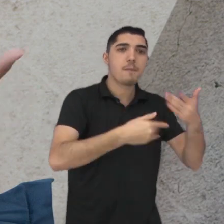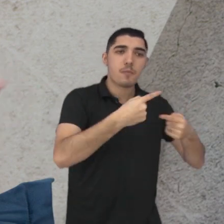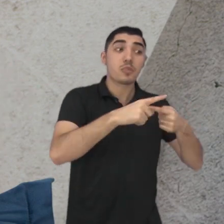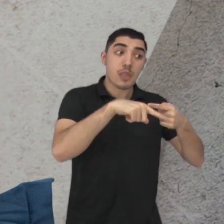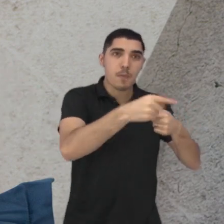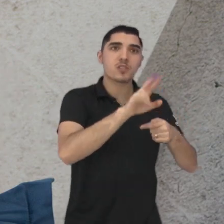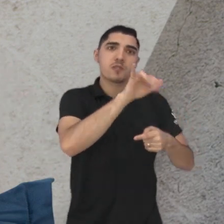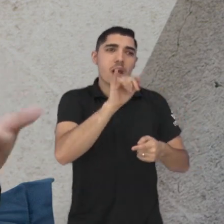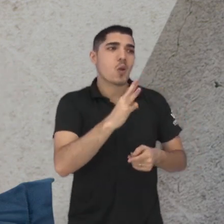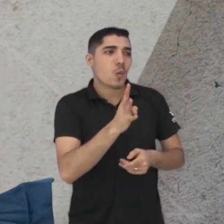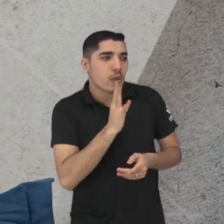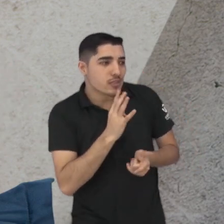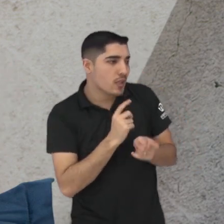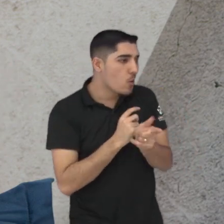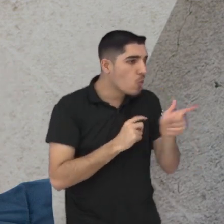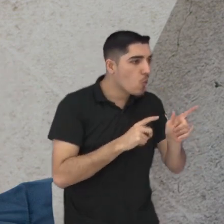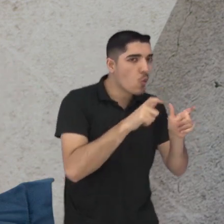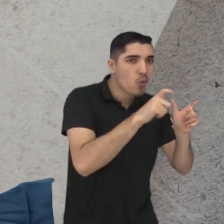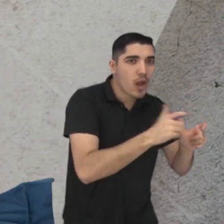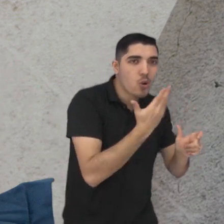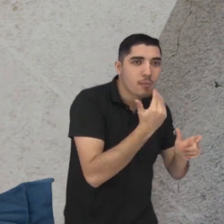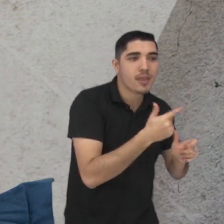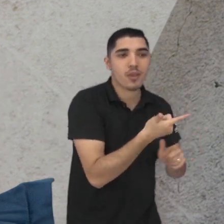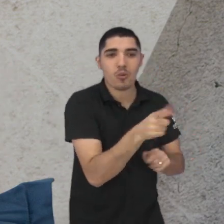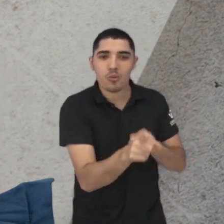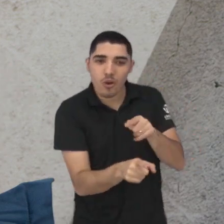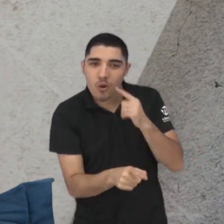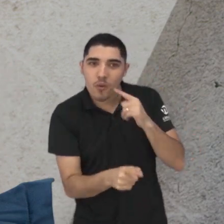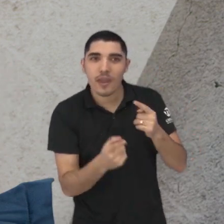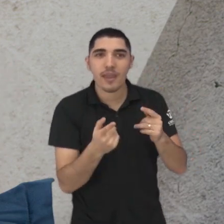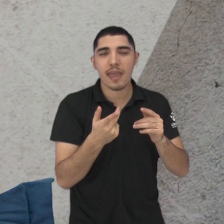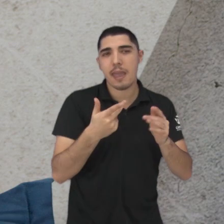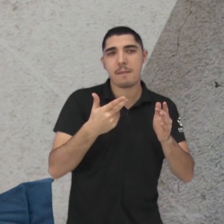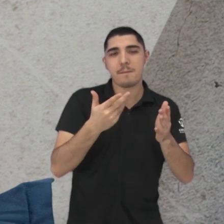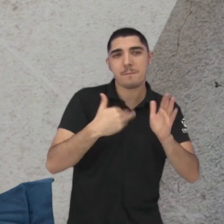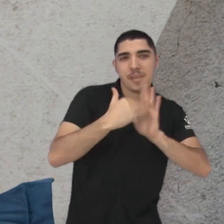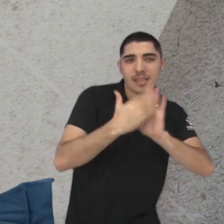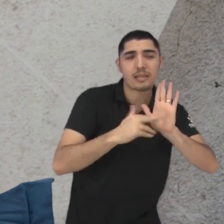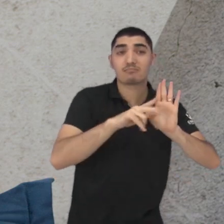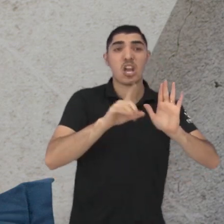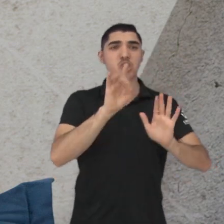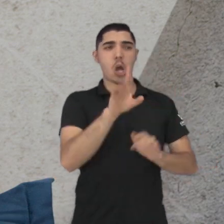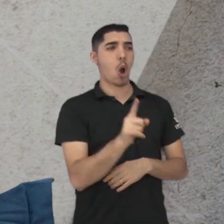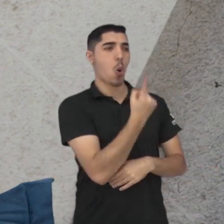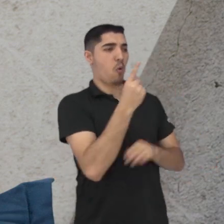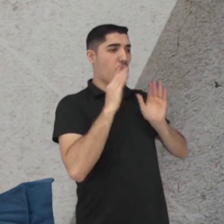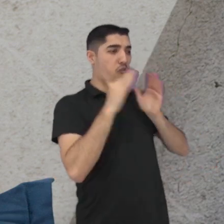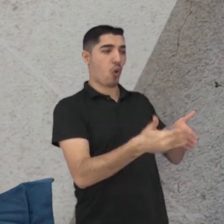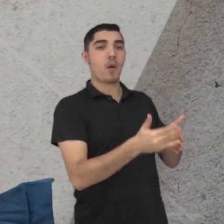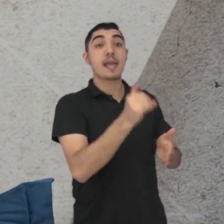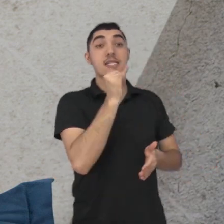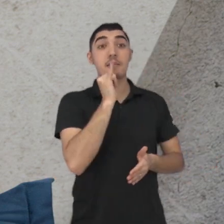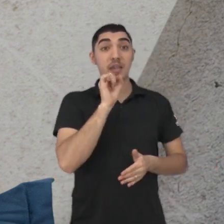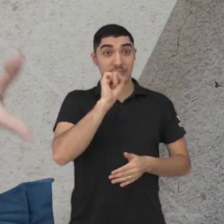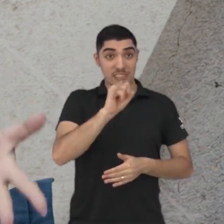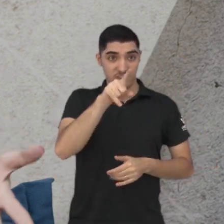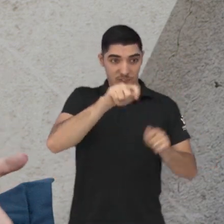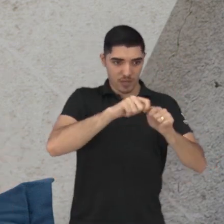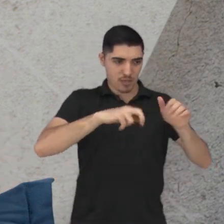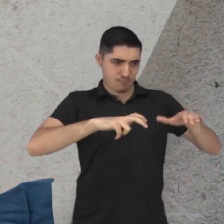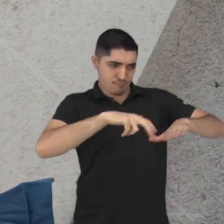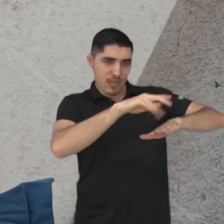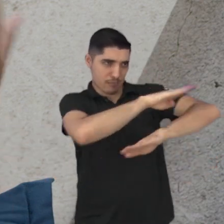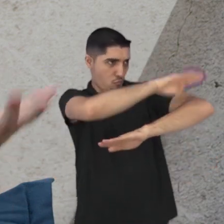vai se envolvendo com outras, né, com outros segmentos. Então nunca é isolado, né? Quando você vai fazer uma trilha, por exemplo, geralmente você se hospeda